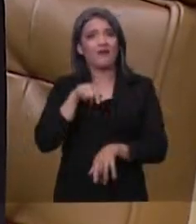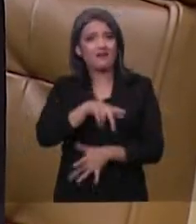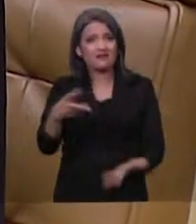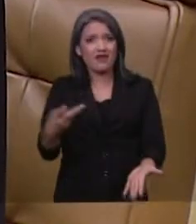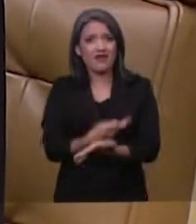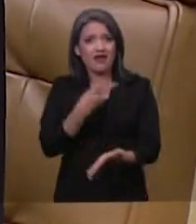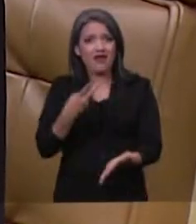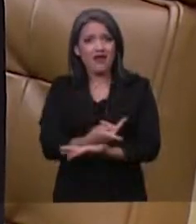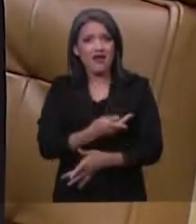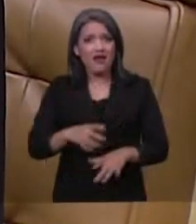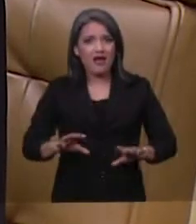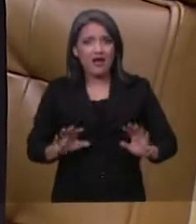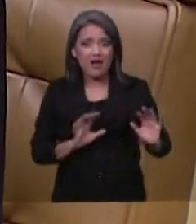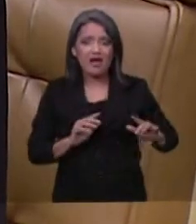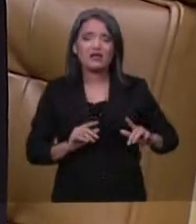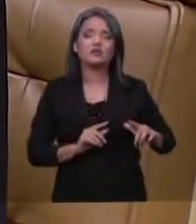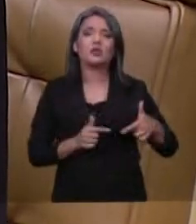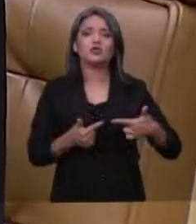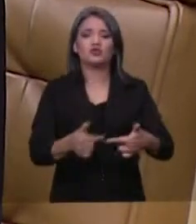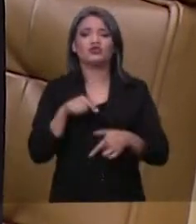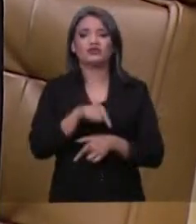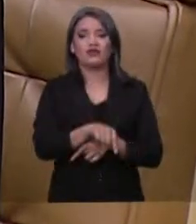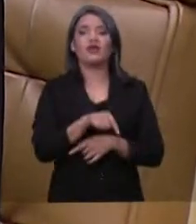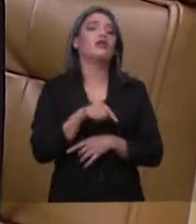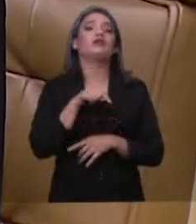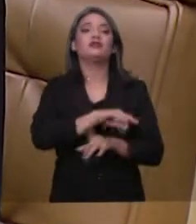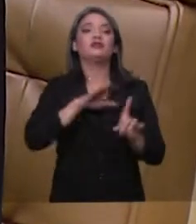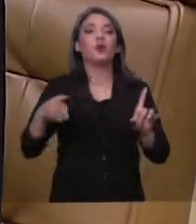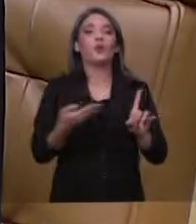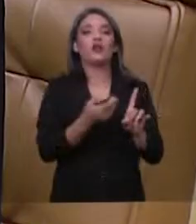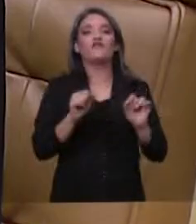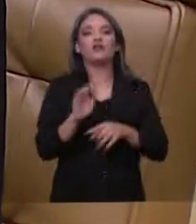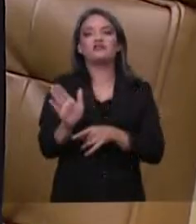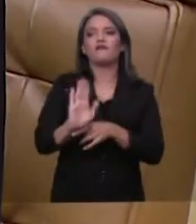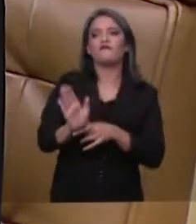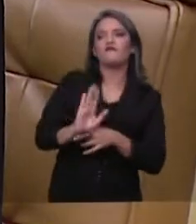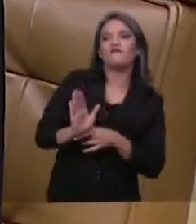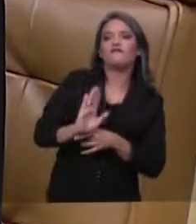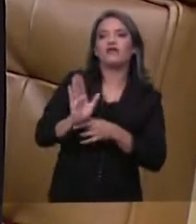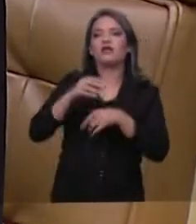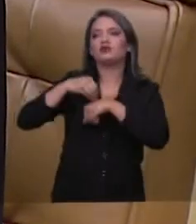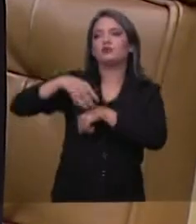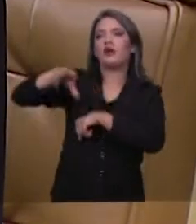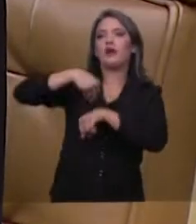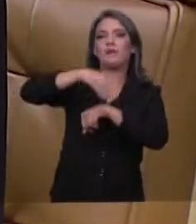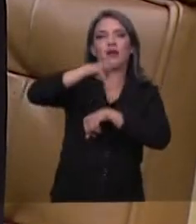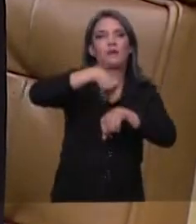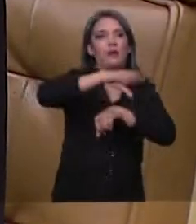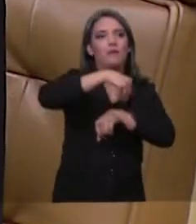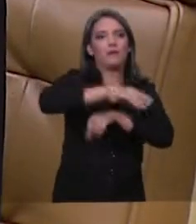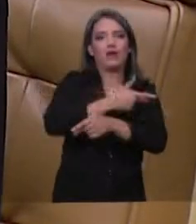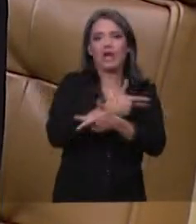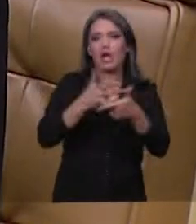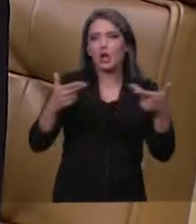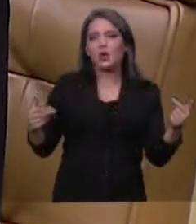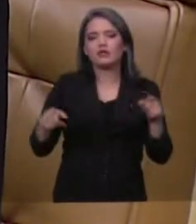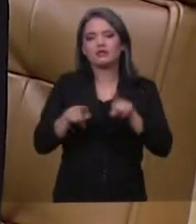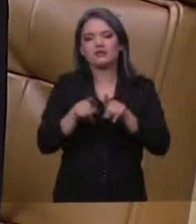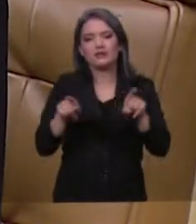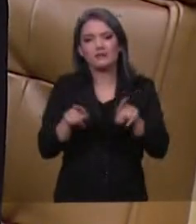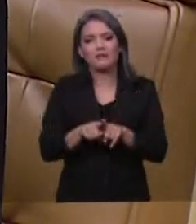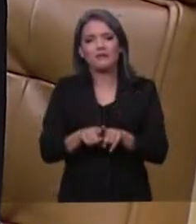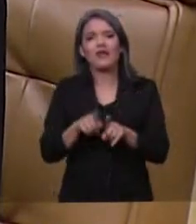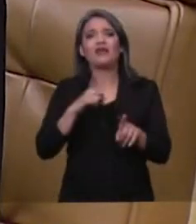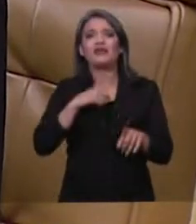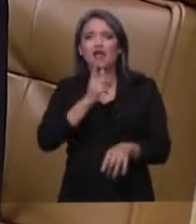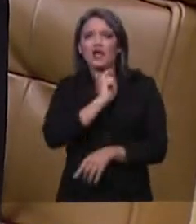imensa, tendo o réu elaborado vídeos compartilhando imagens e produzindo materiais do episódio destrutivo, revelando o